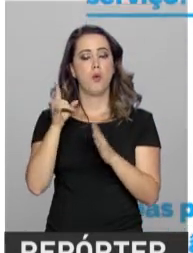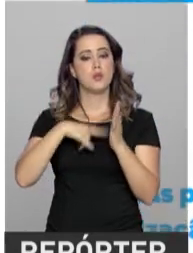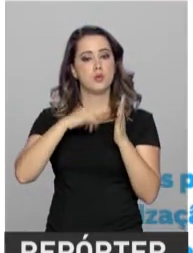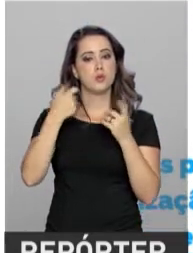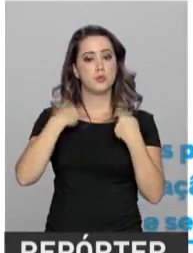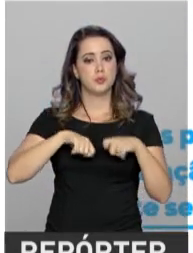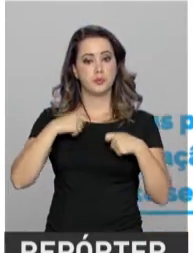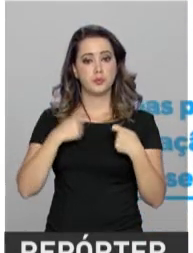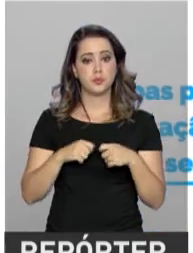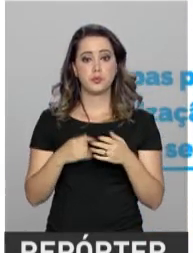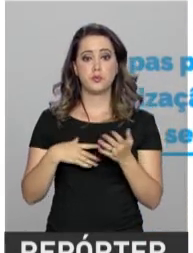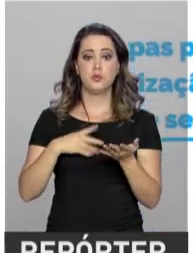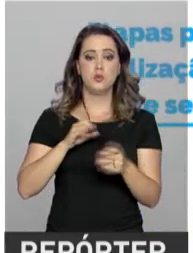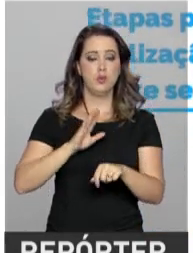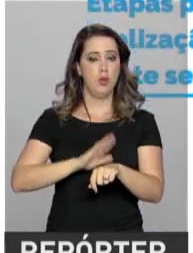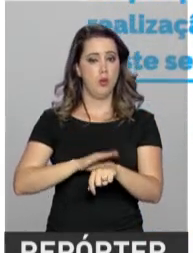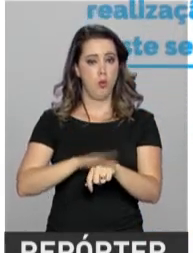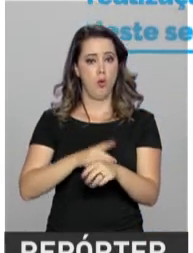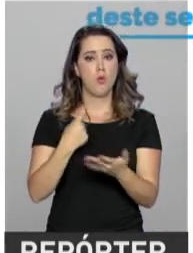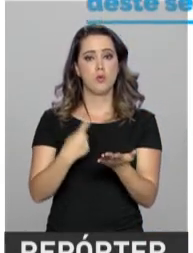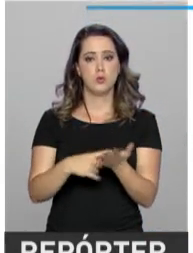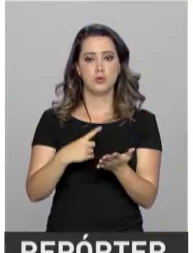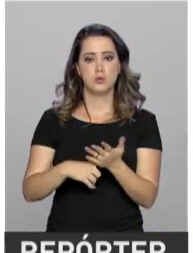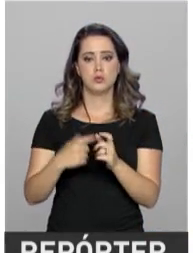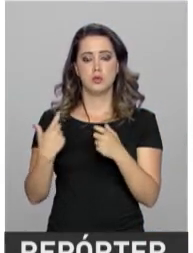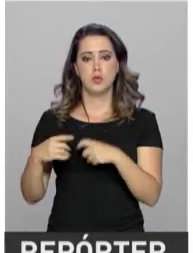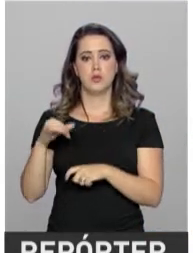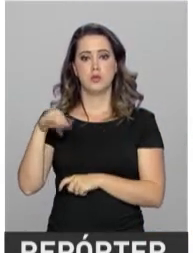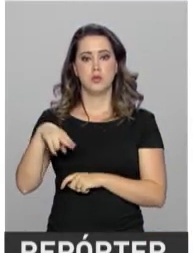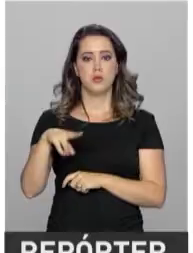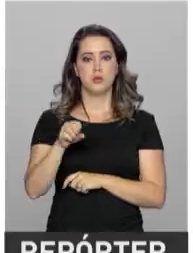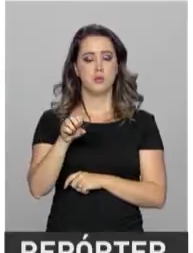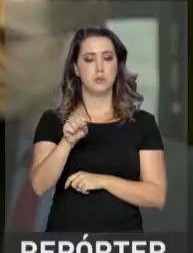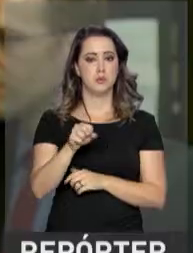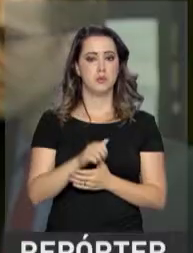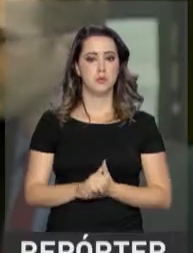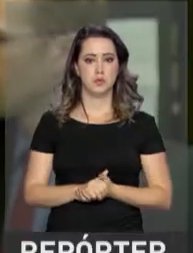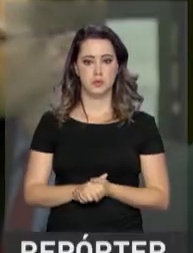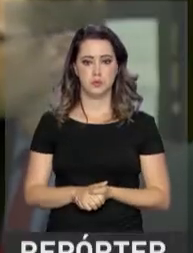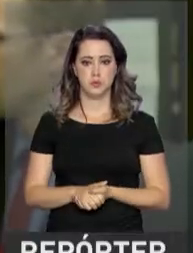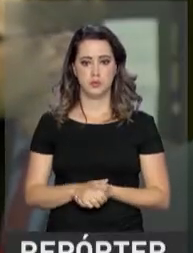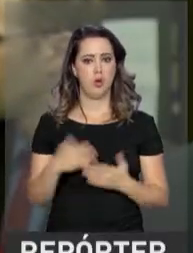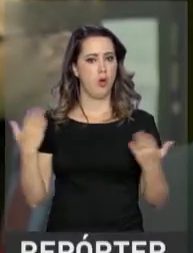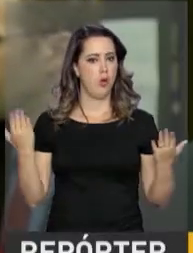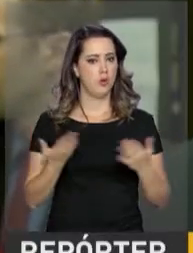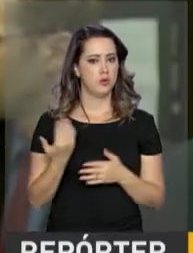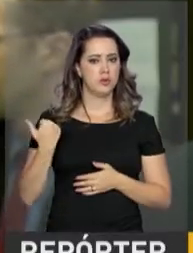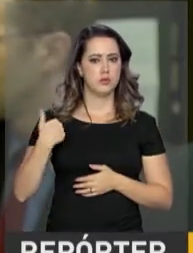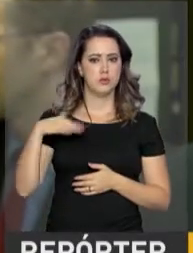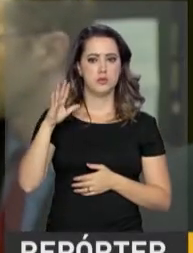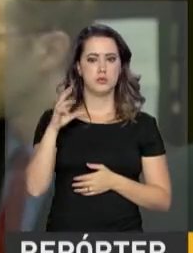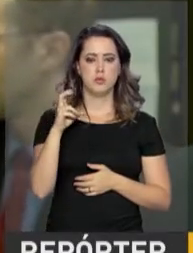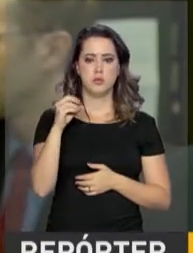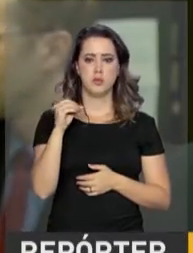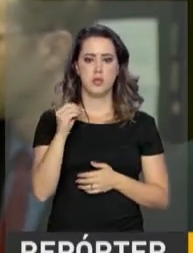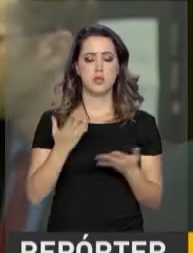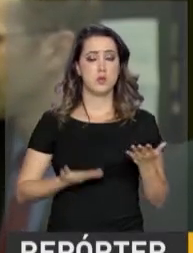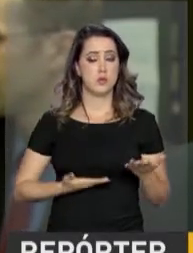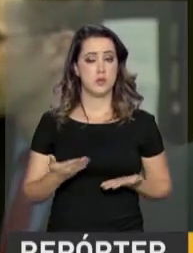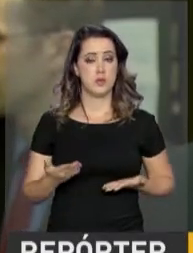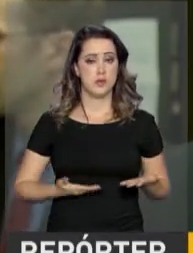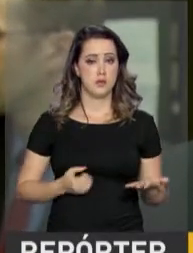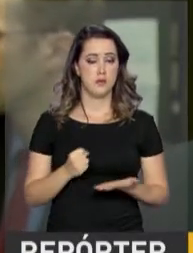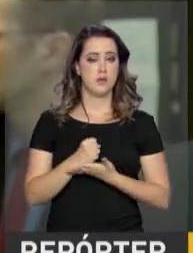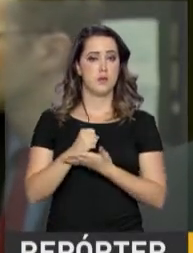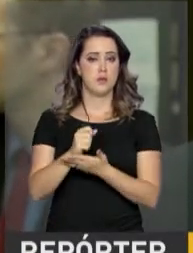e agendar o atendimento em uma agência do inss hoje são mais de 50 serviços disponibilizados